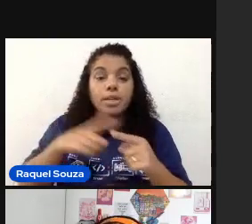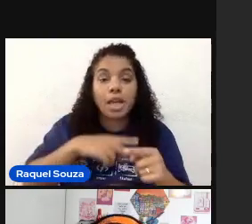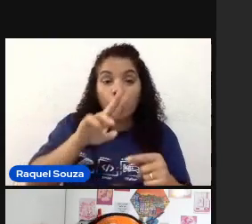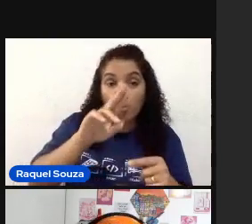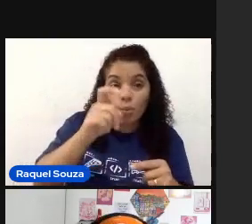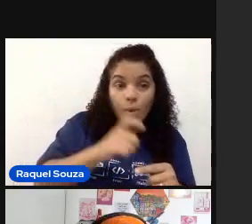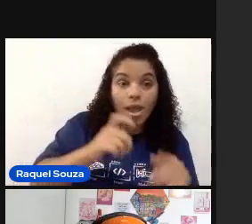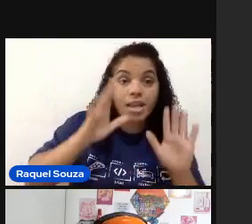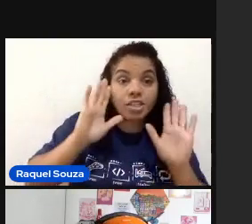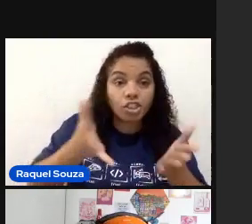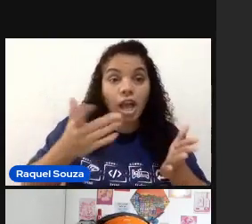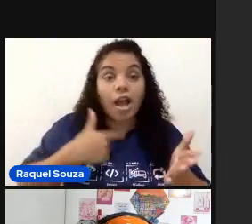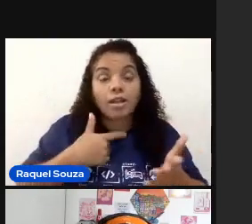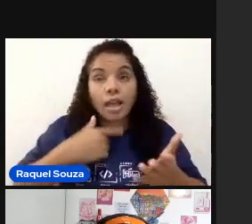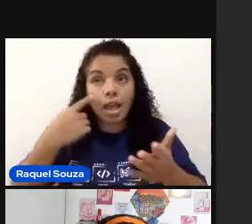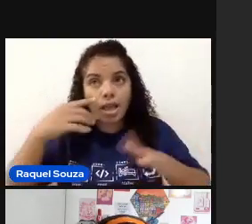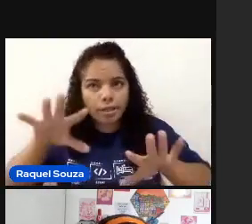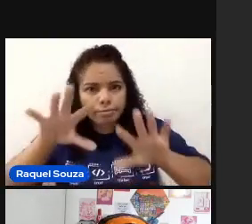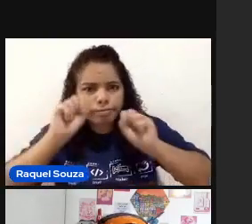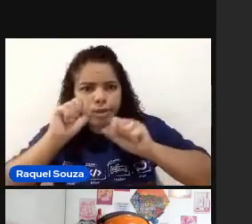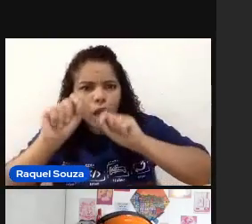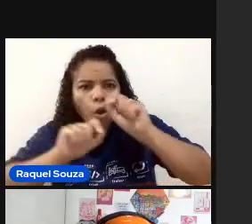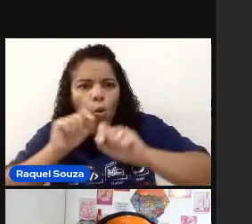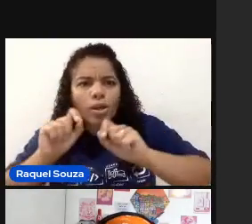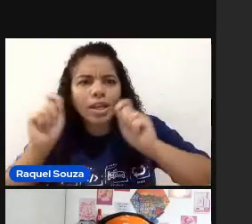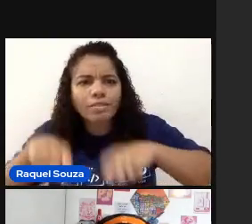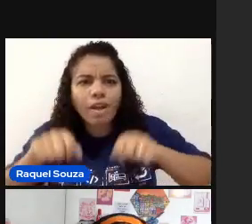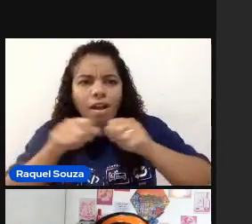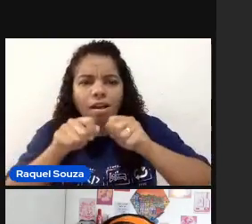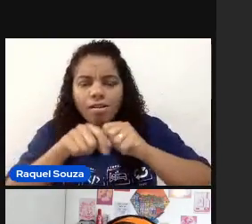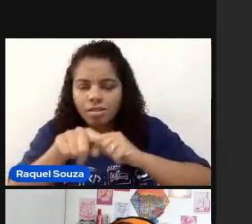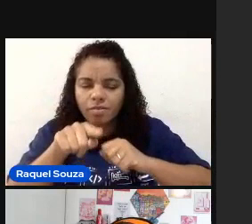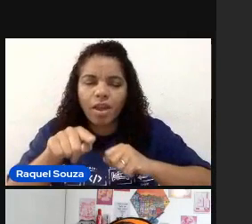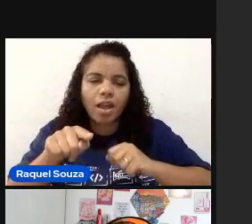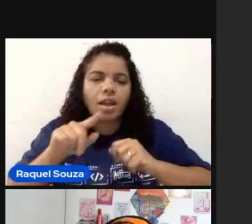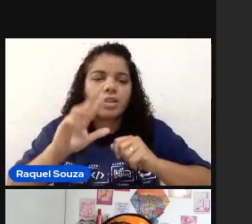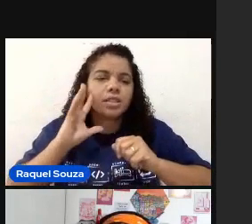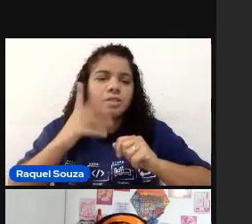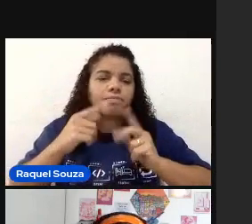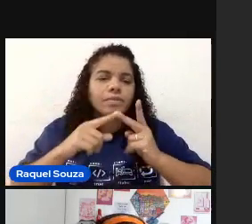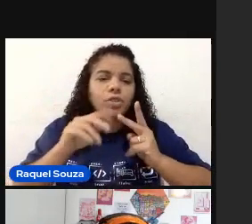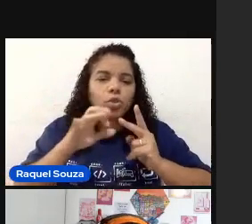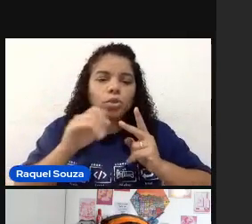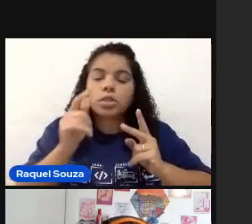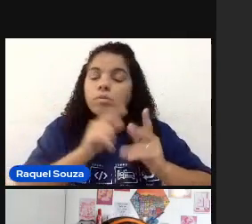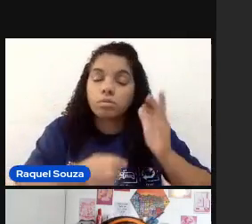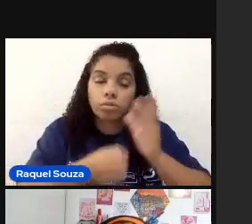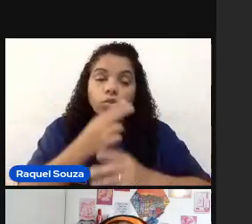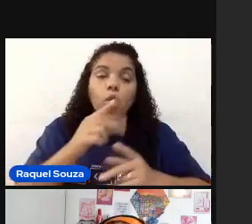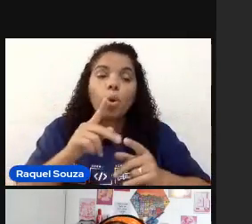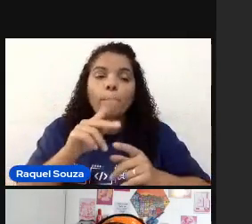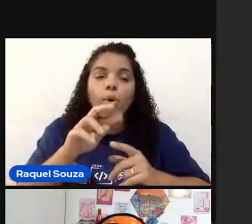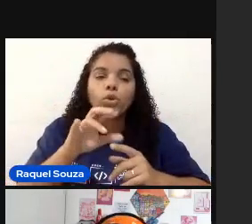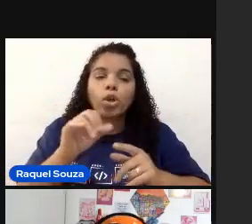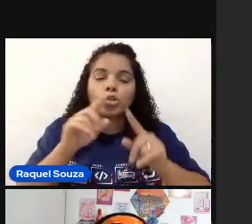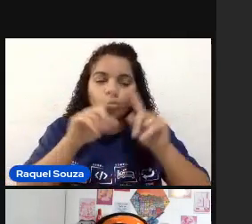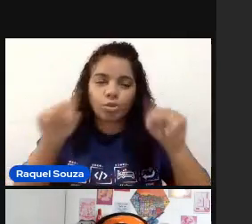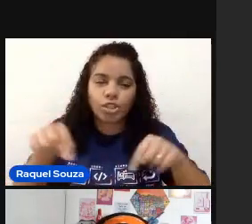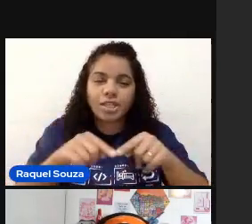já pegou a visão do que vai ser essa solução, então ele já conseguiu criar um protótipo de tela. Eu